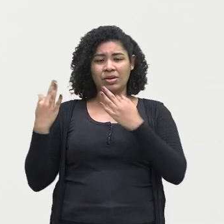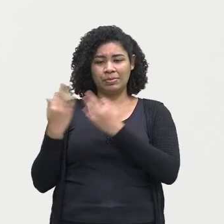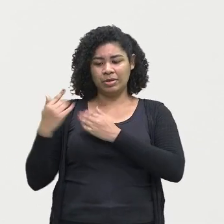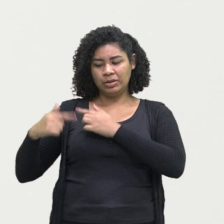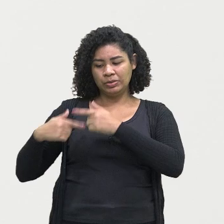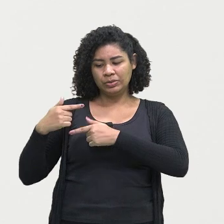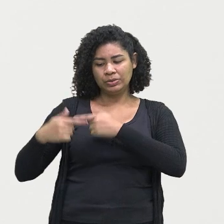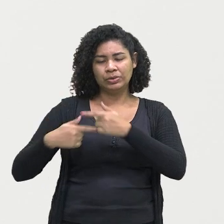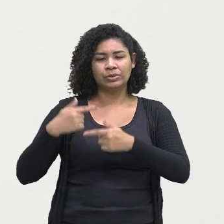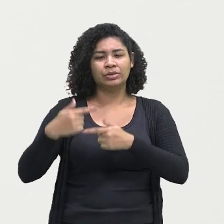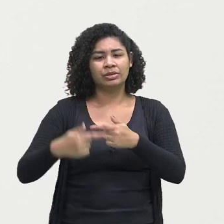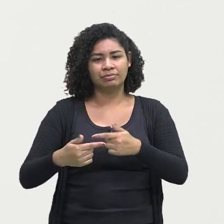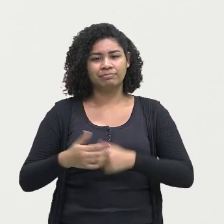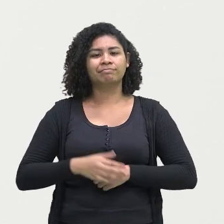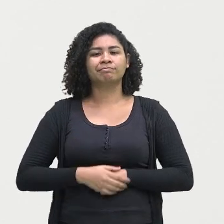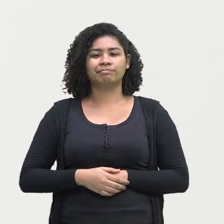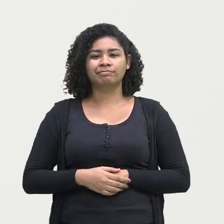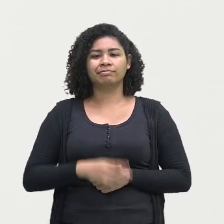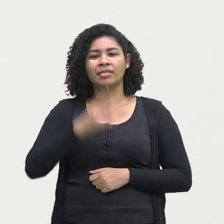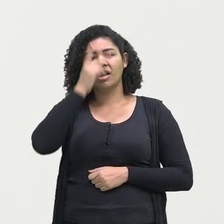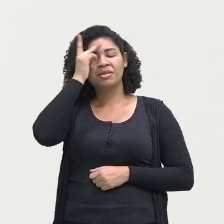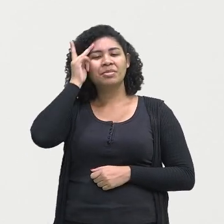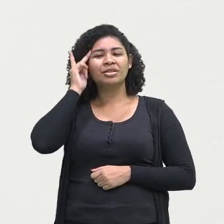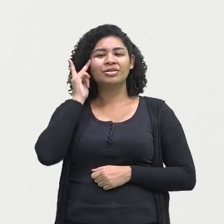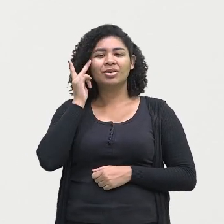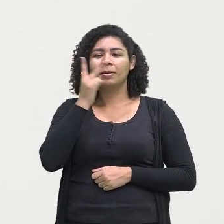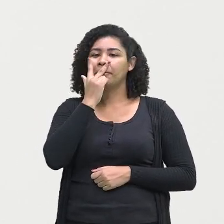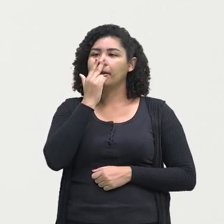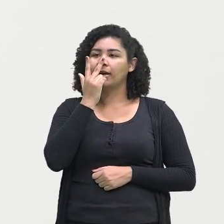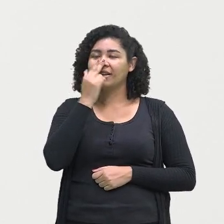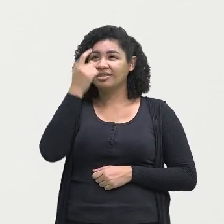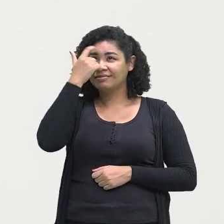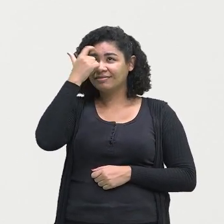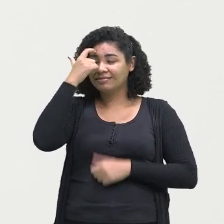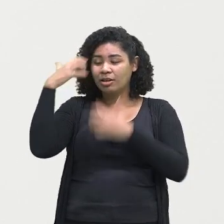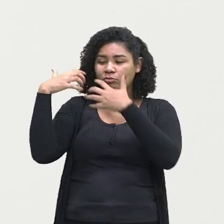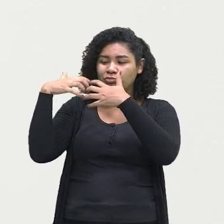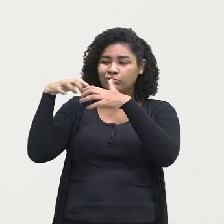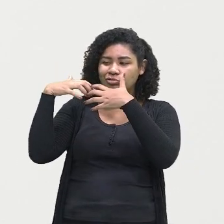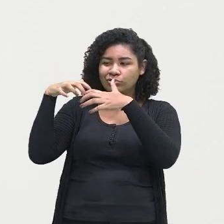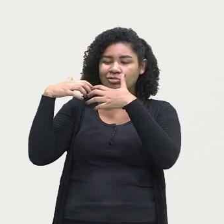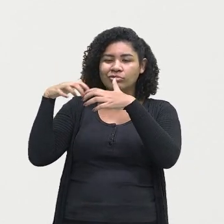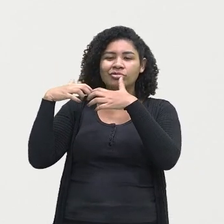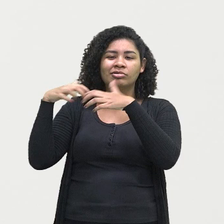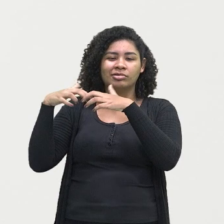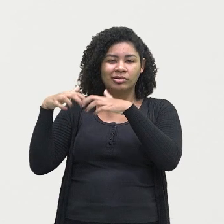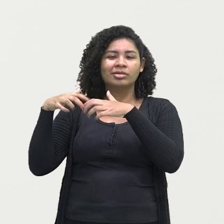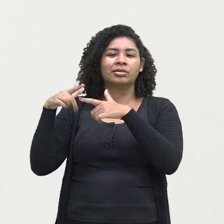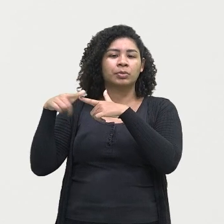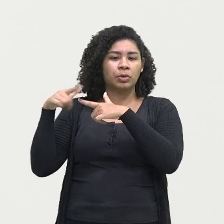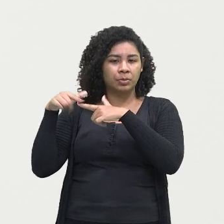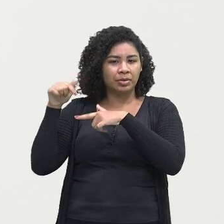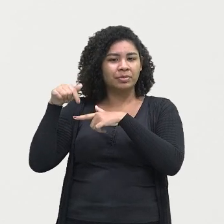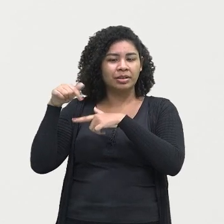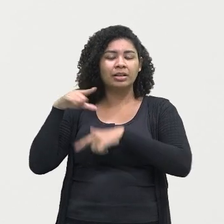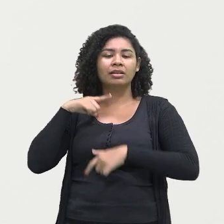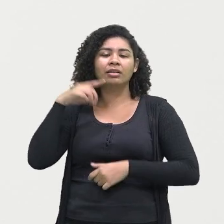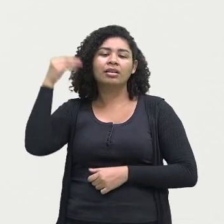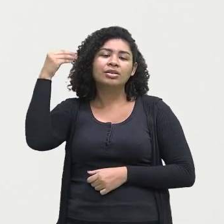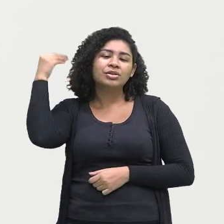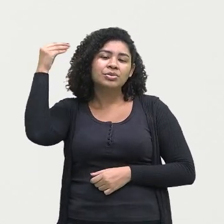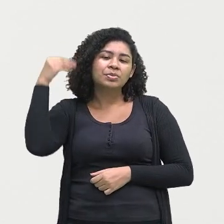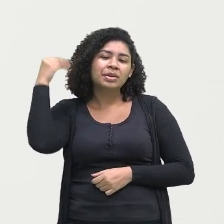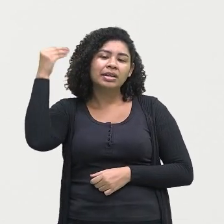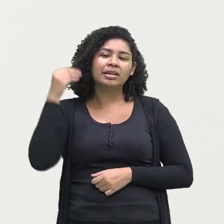degenerativa, ela é causada por uma desordem no cérebro, onde a pessoa experimenta, olha aqui, experience de